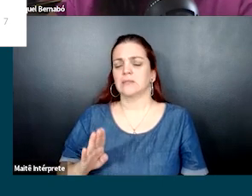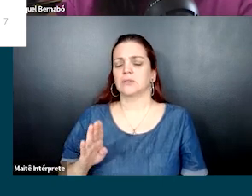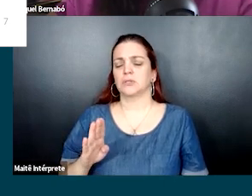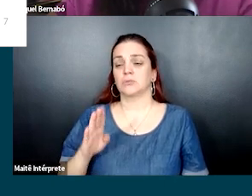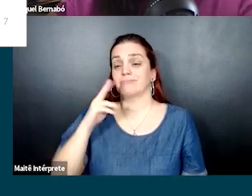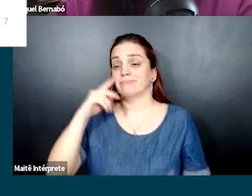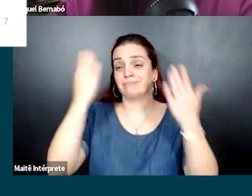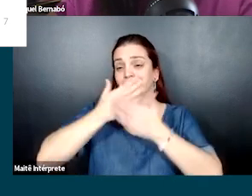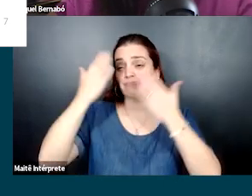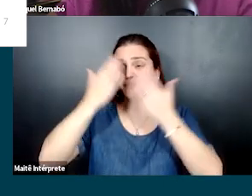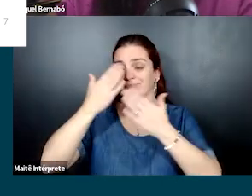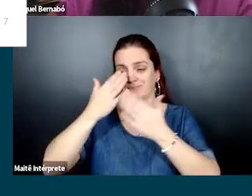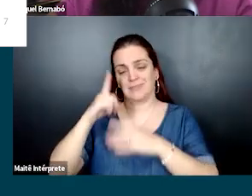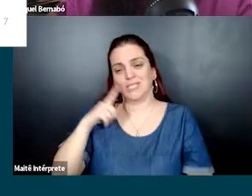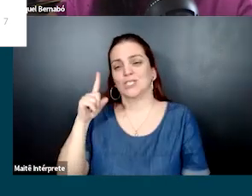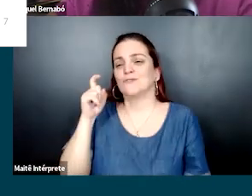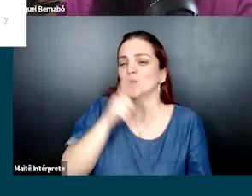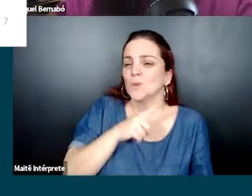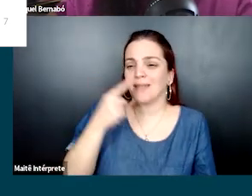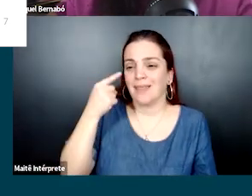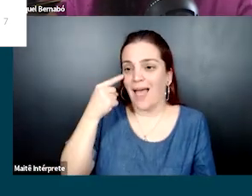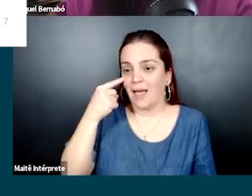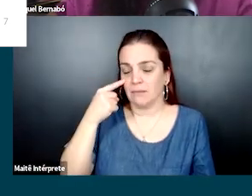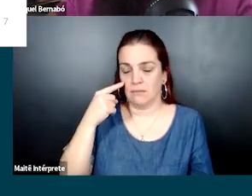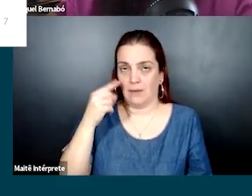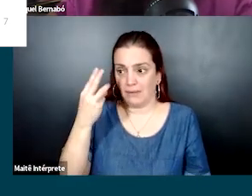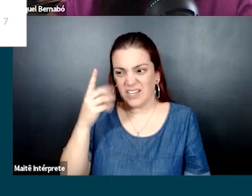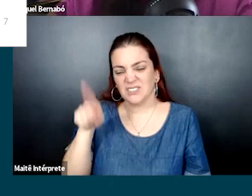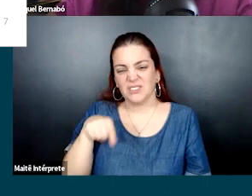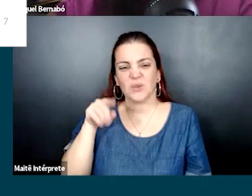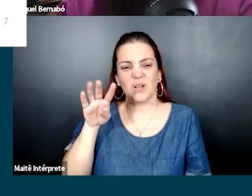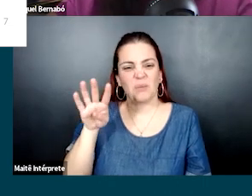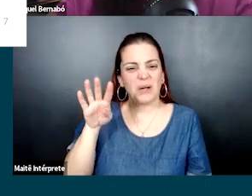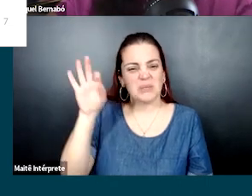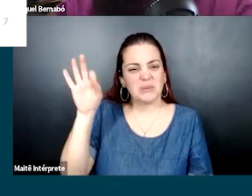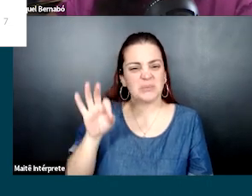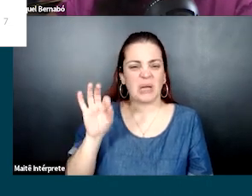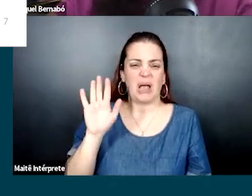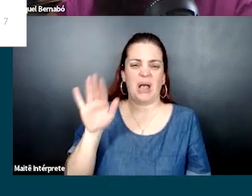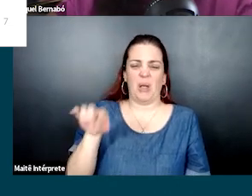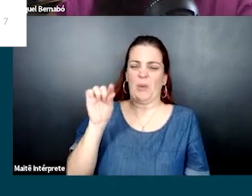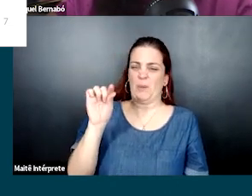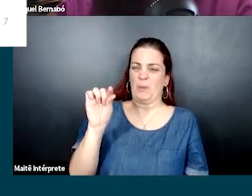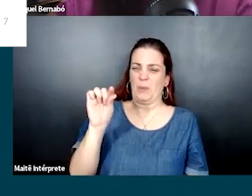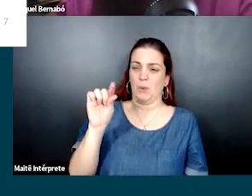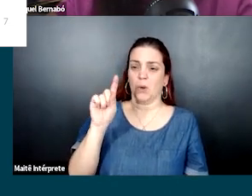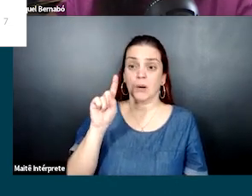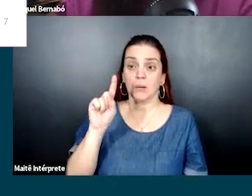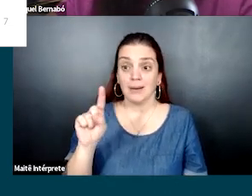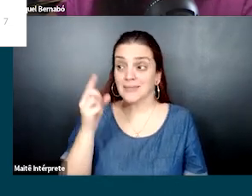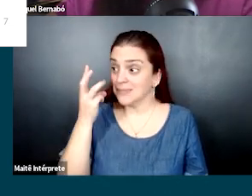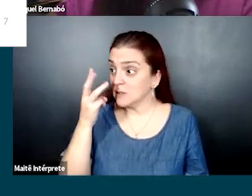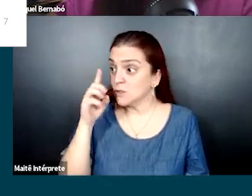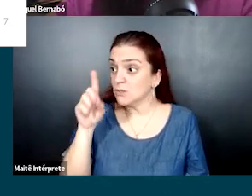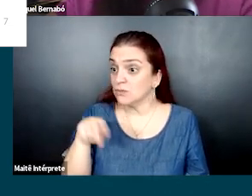enxergar. E pode parecer pouco, né, à primeira vista, 3%, não é tanta coisa se a gente for só olhar ali o número frio. Mas se a gente faz uma